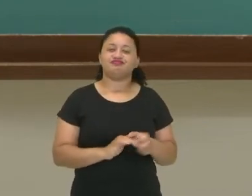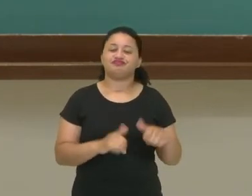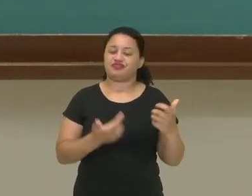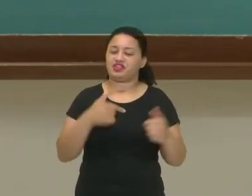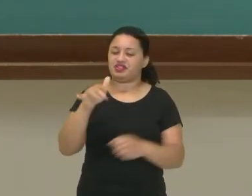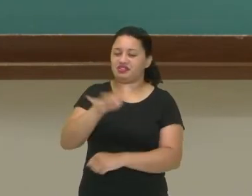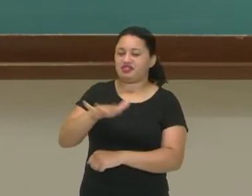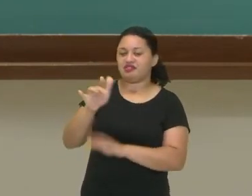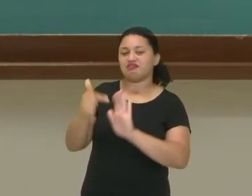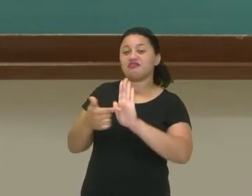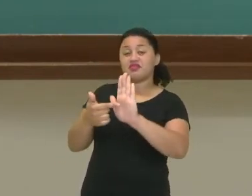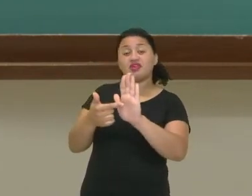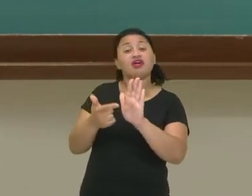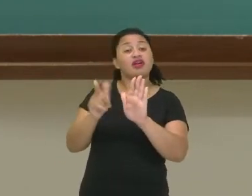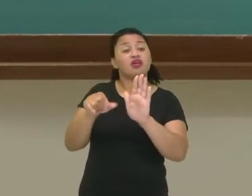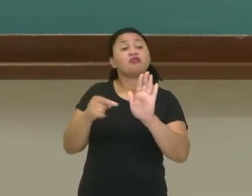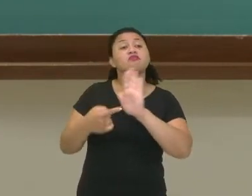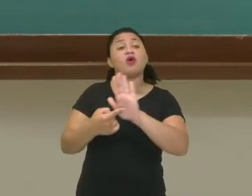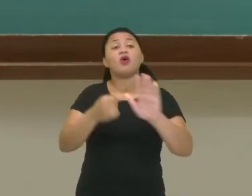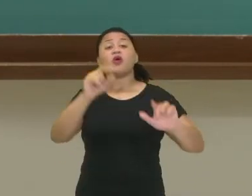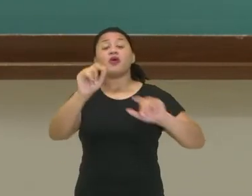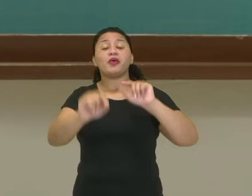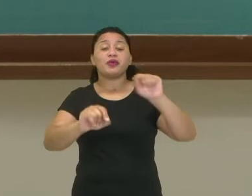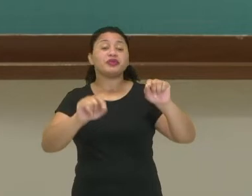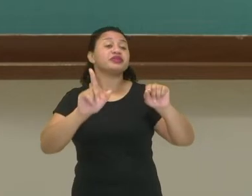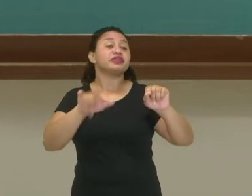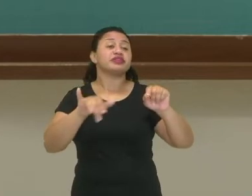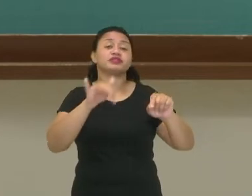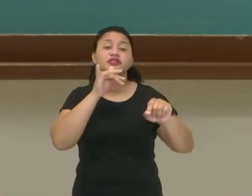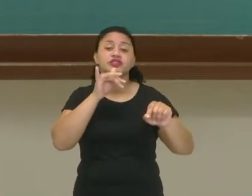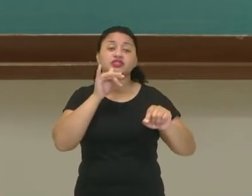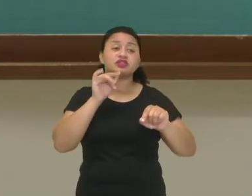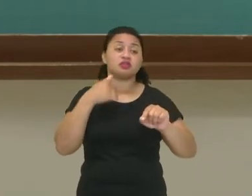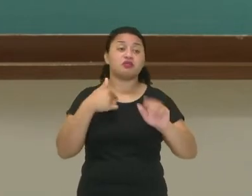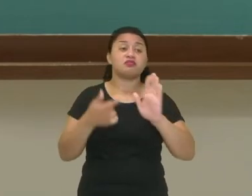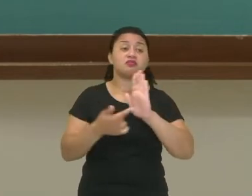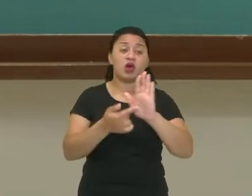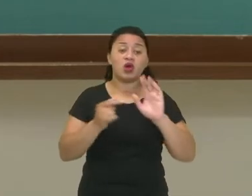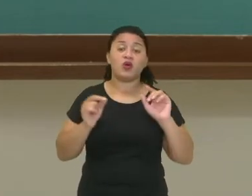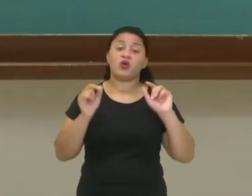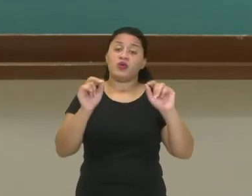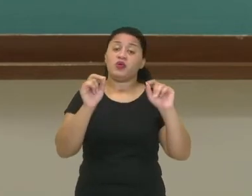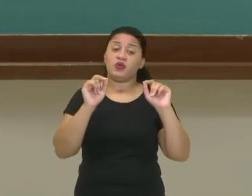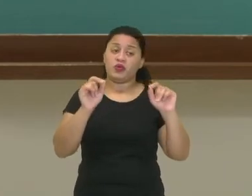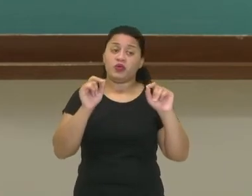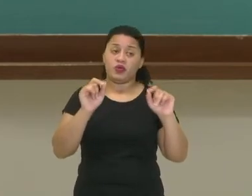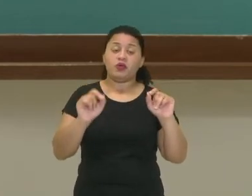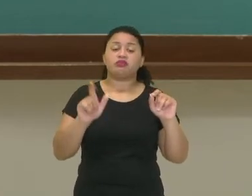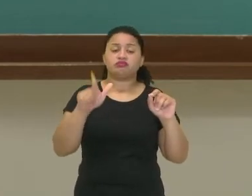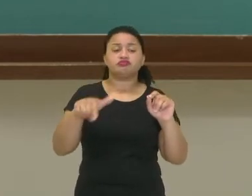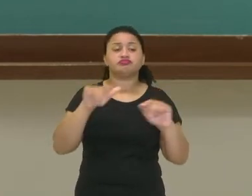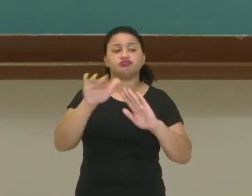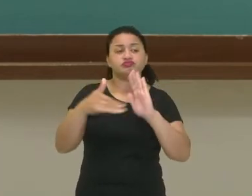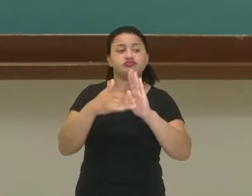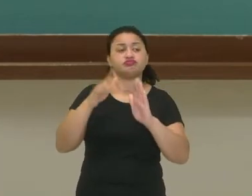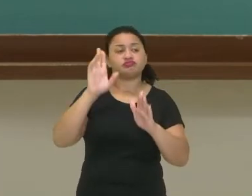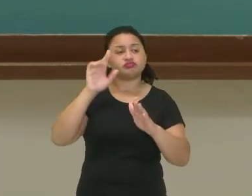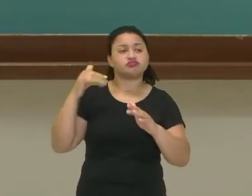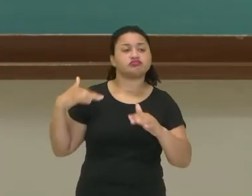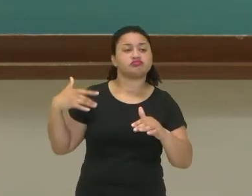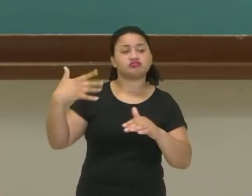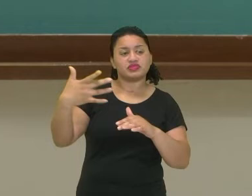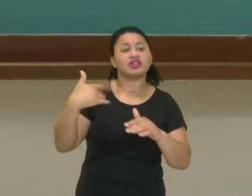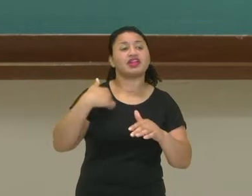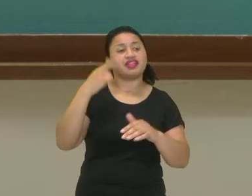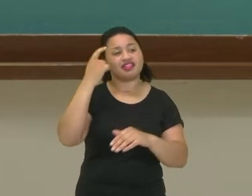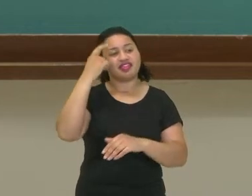está mostrando. E isso aí ele confirma com o que com este exemplo? Ele está confirmando toda a sua tese